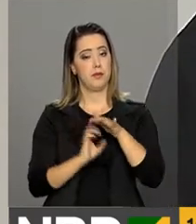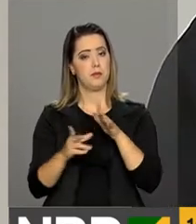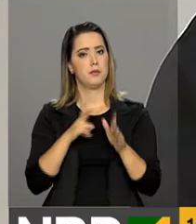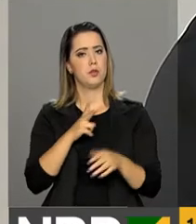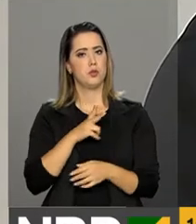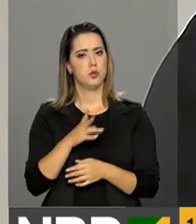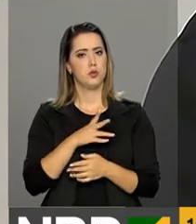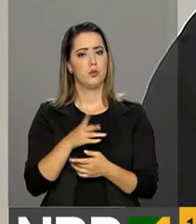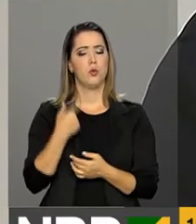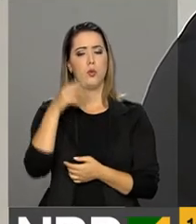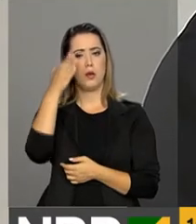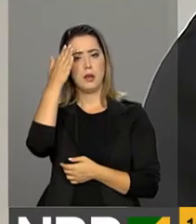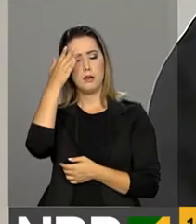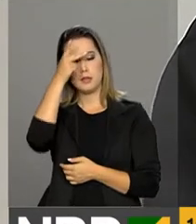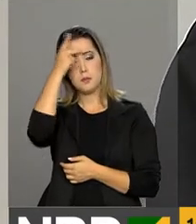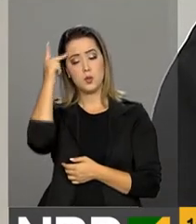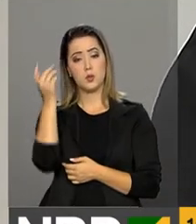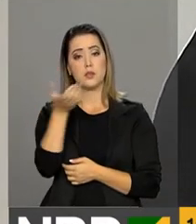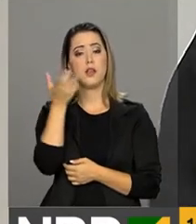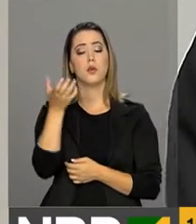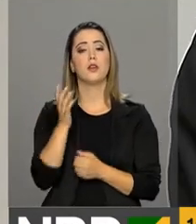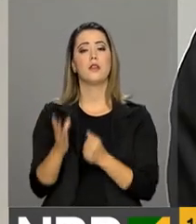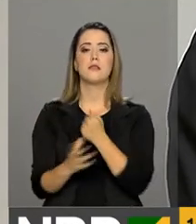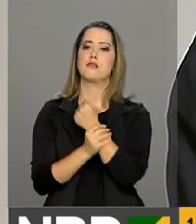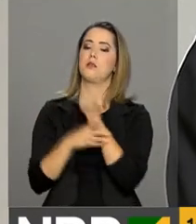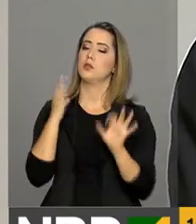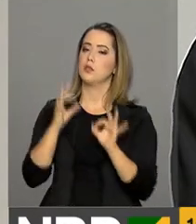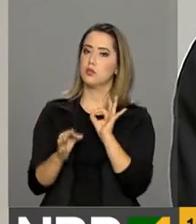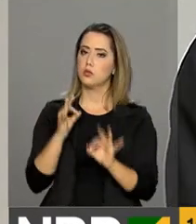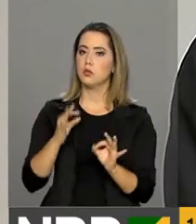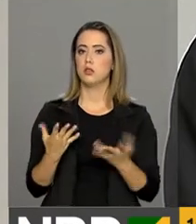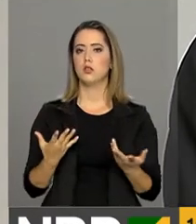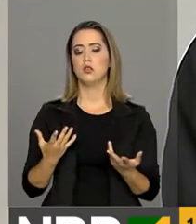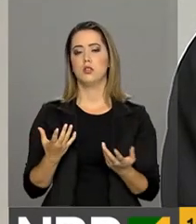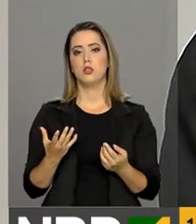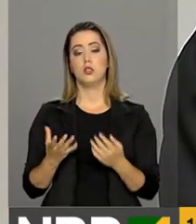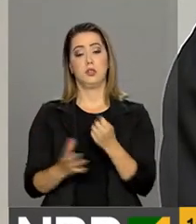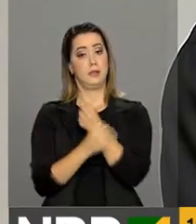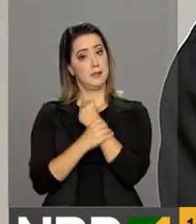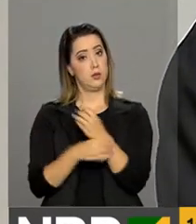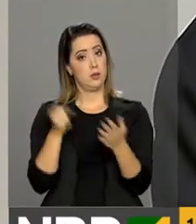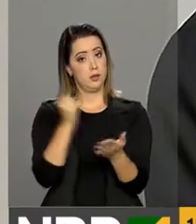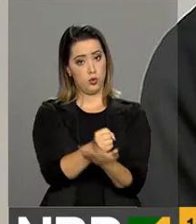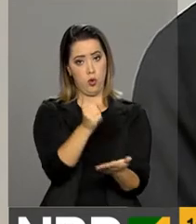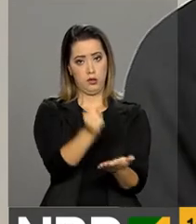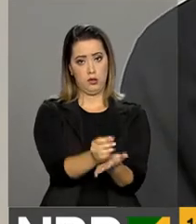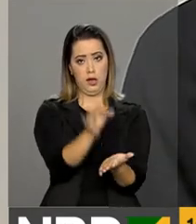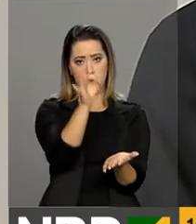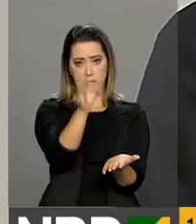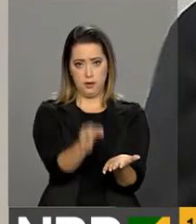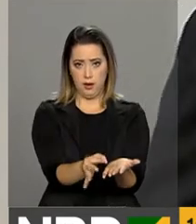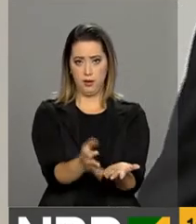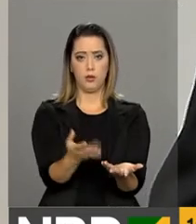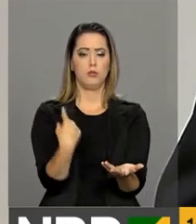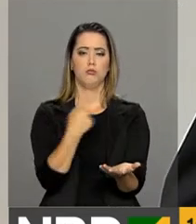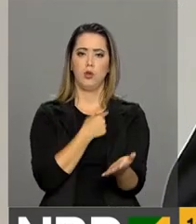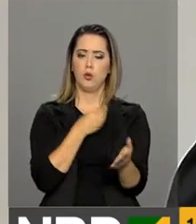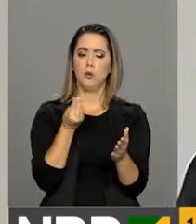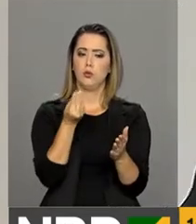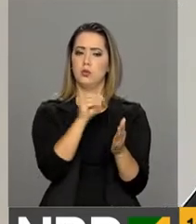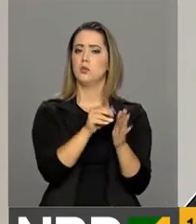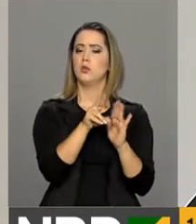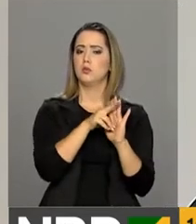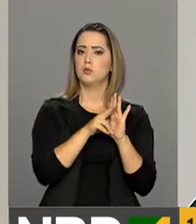não há nada que as pessoas mais querem do que segurança jurídica segurança contratual a então nós estabelecemos uma relação